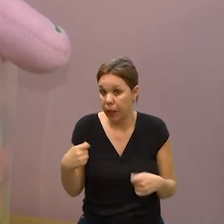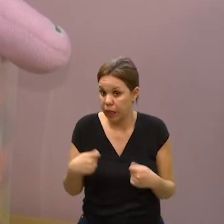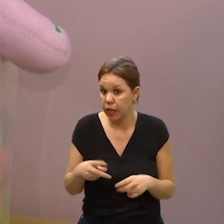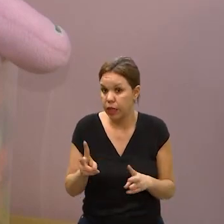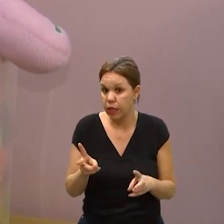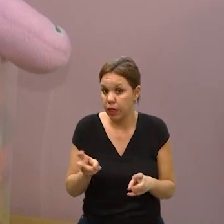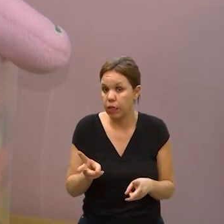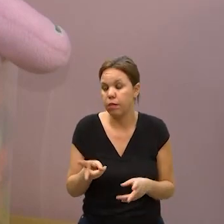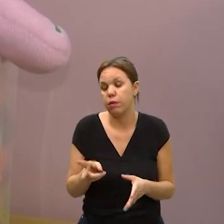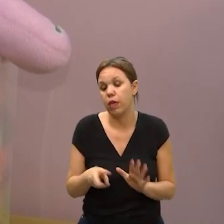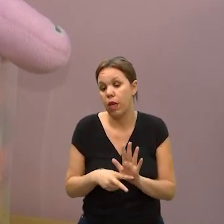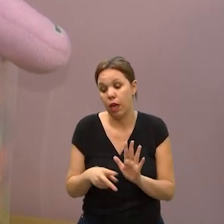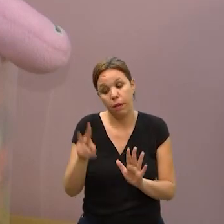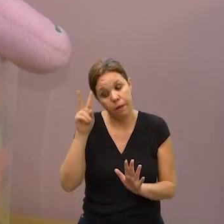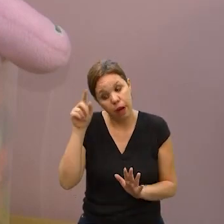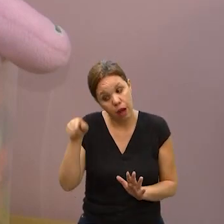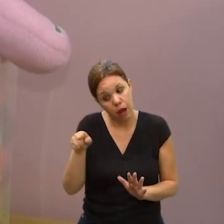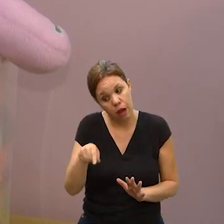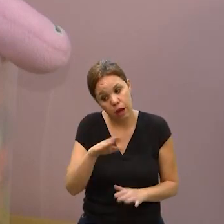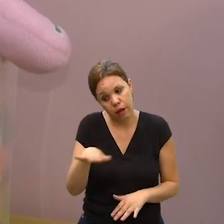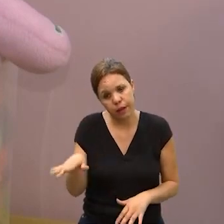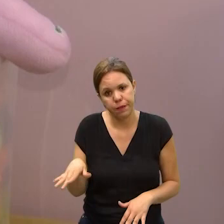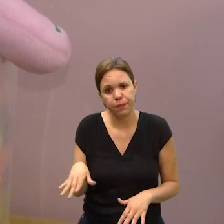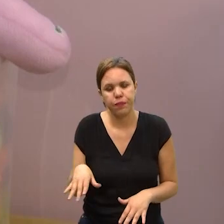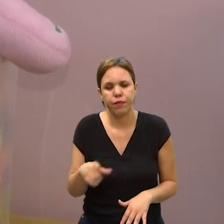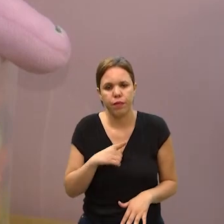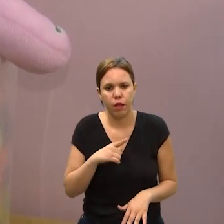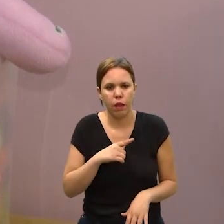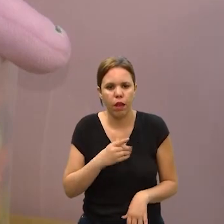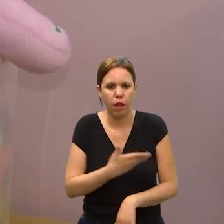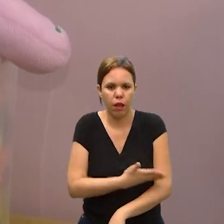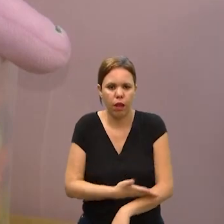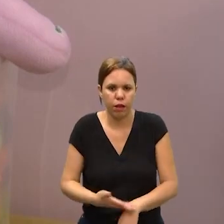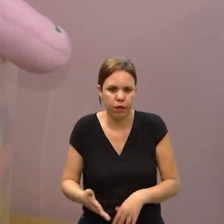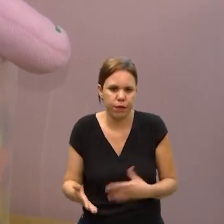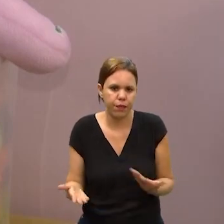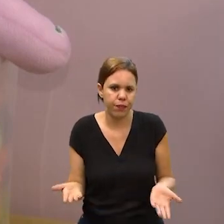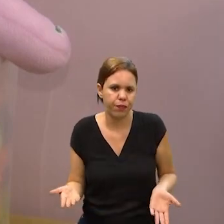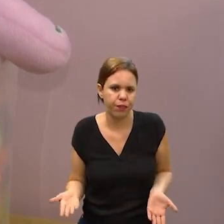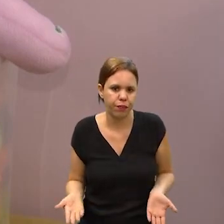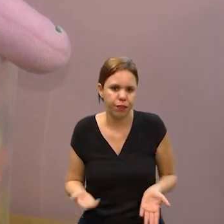a gente precisa estar sempre lembrando essa criança de ter